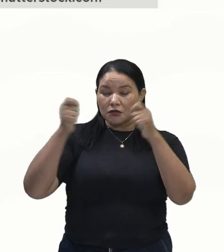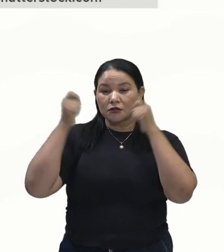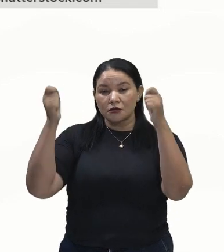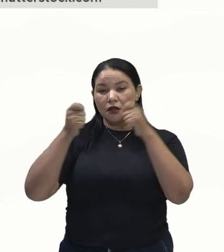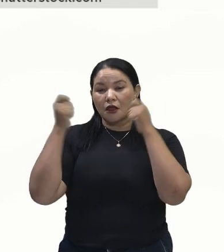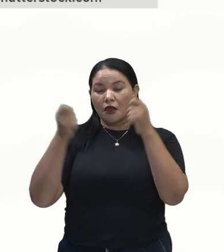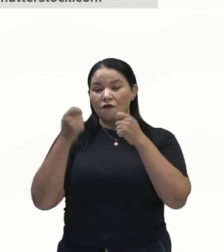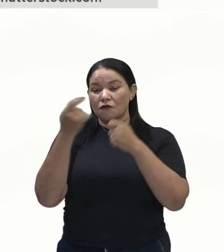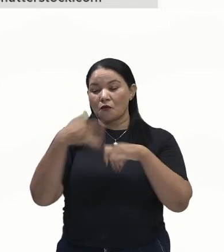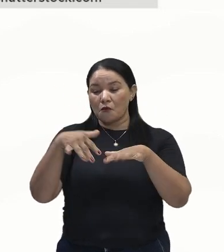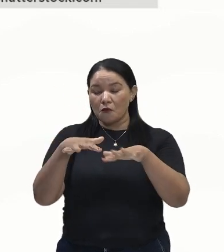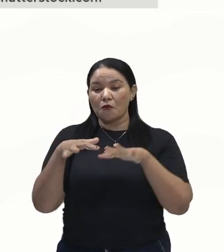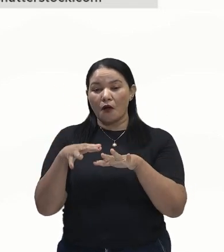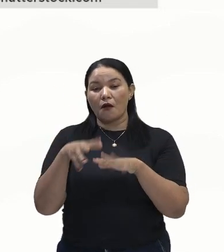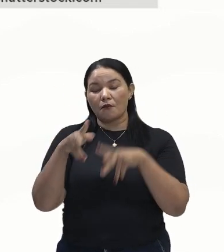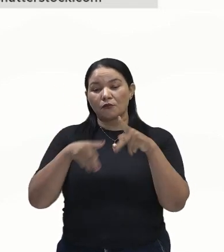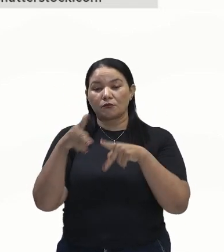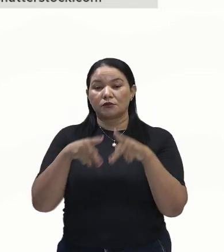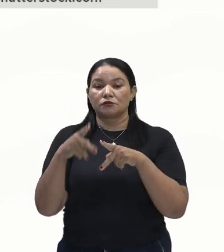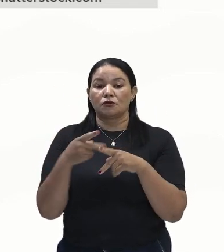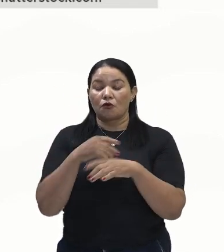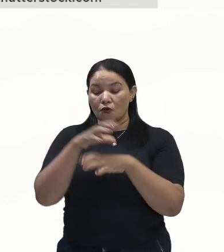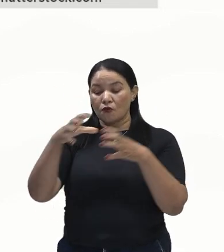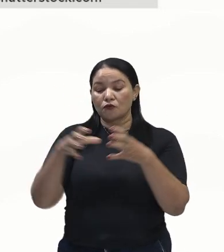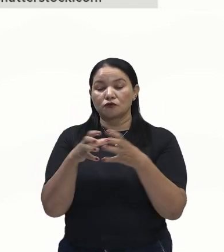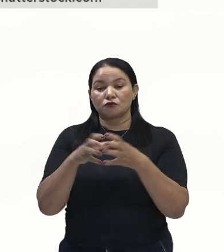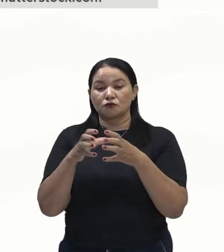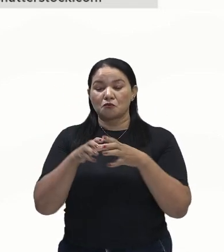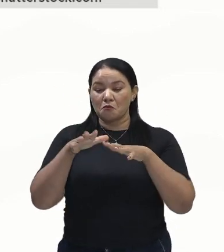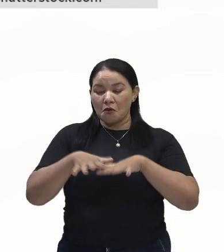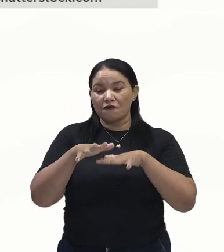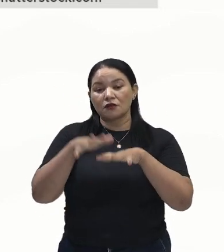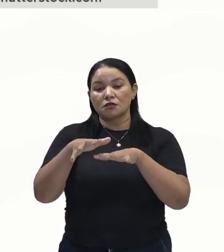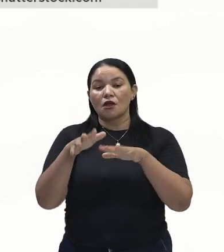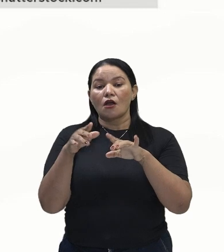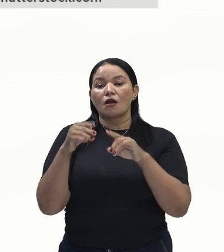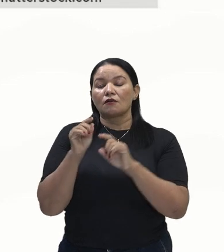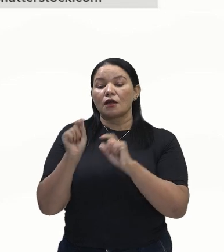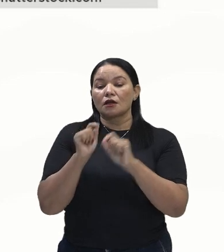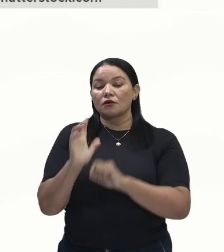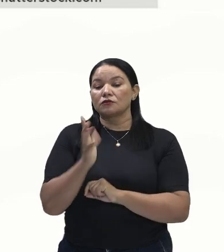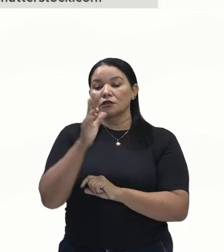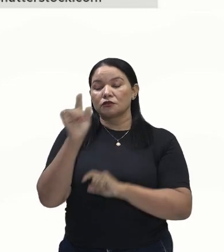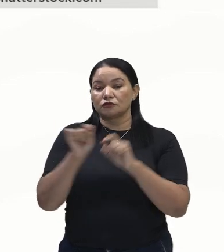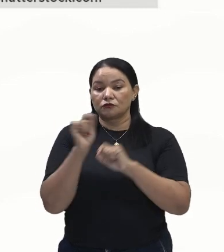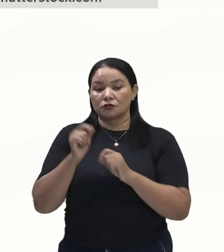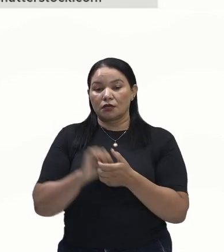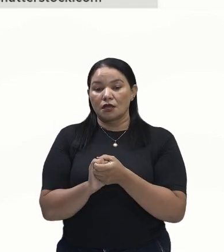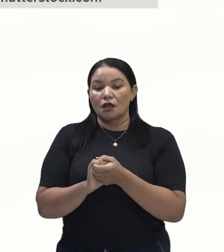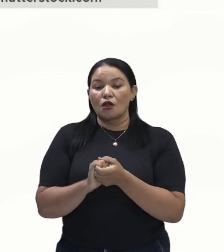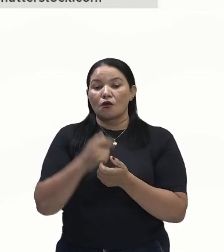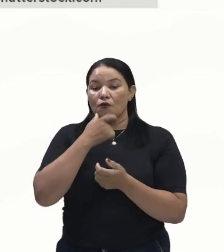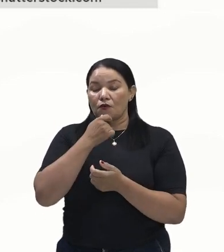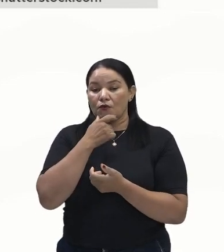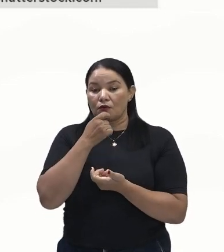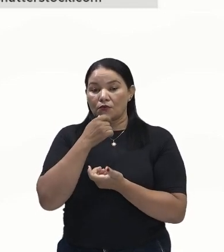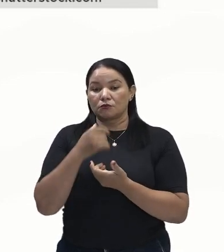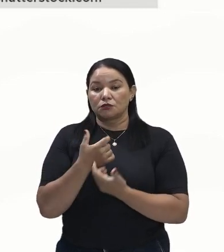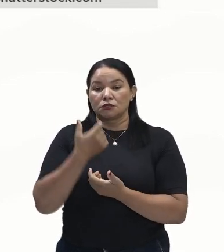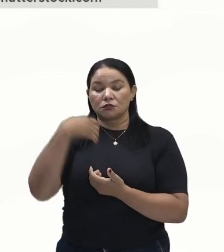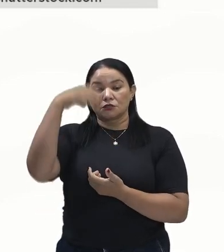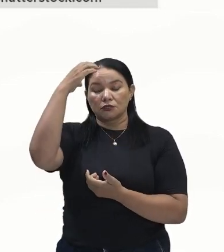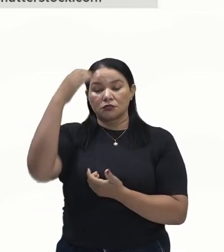massivas. Então, esse conjunto de manifestações vai levar a abdicação do czar